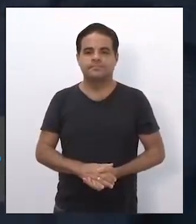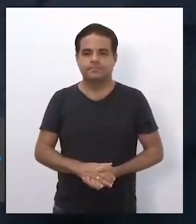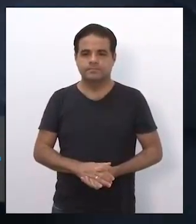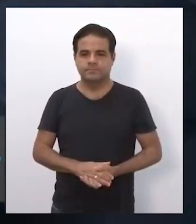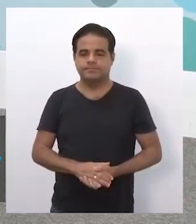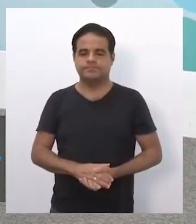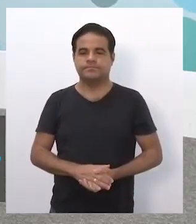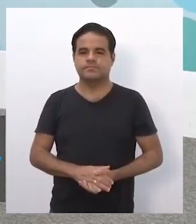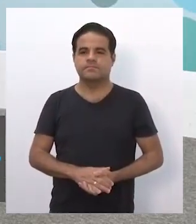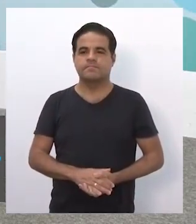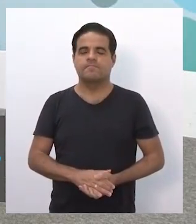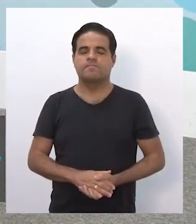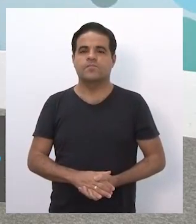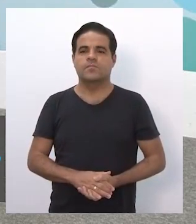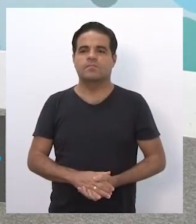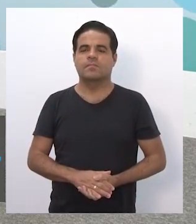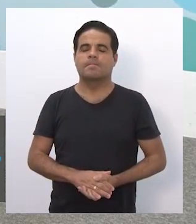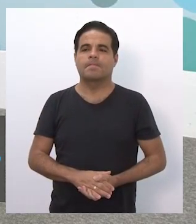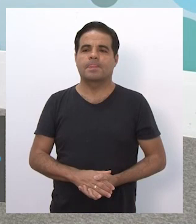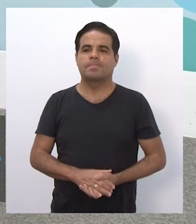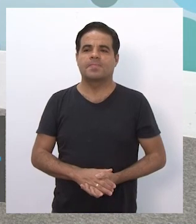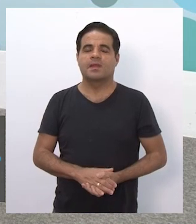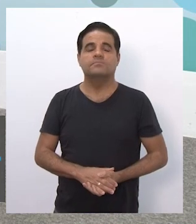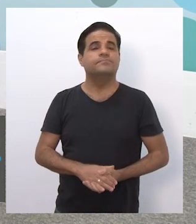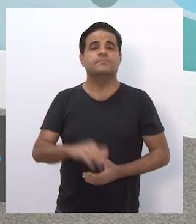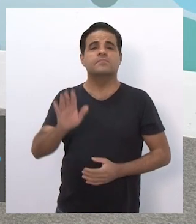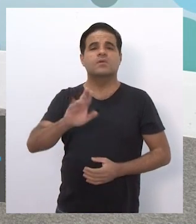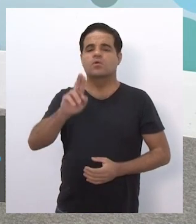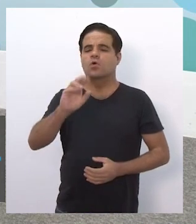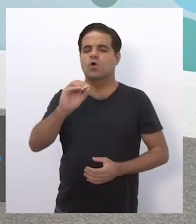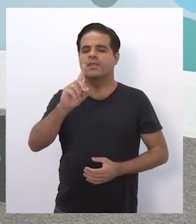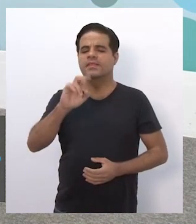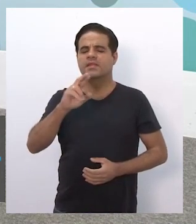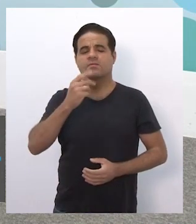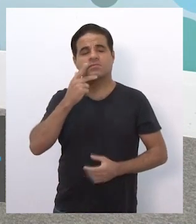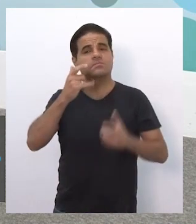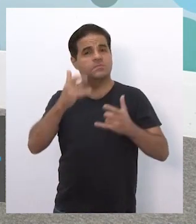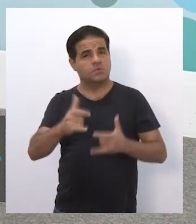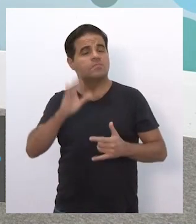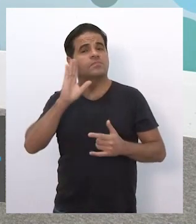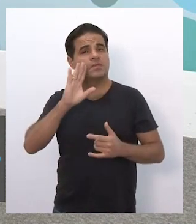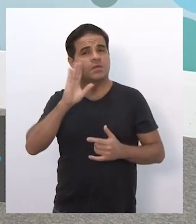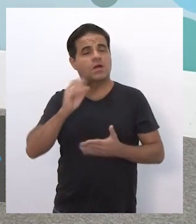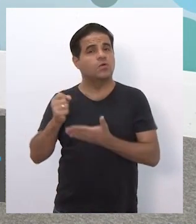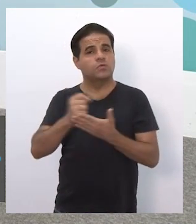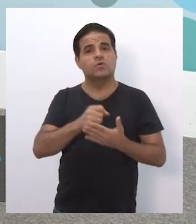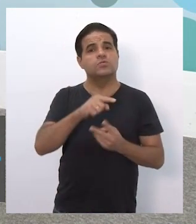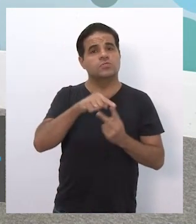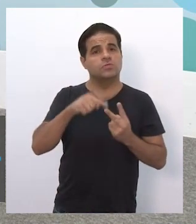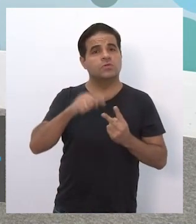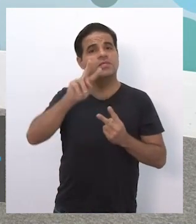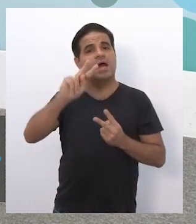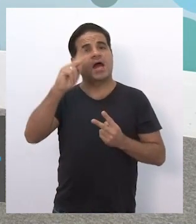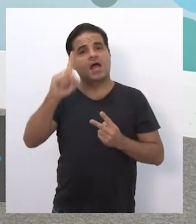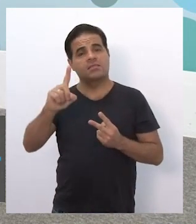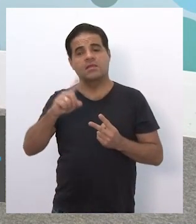Legal. Não, o Rodrigo, o que você falou foi bem bacana, né? Eu trouxe 2 HD, você consegue mostrar